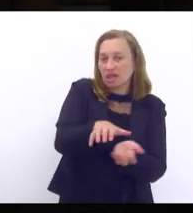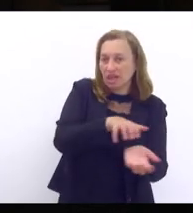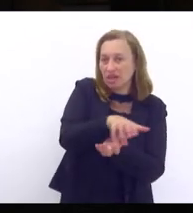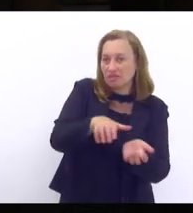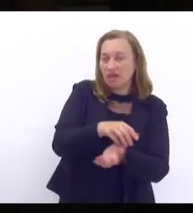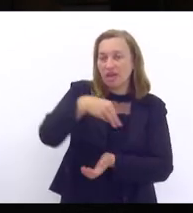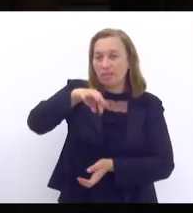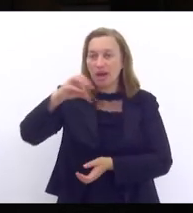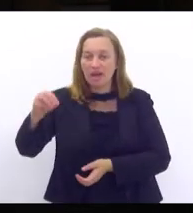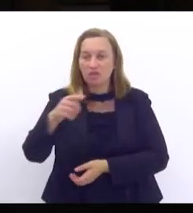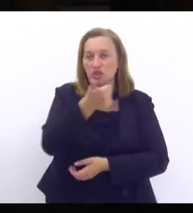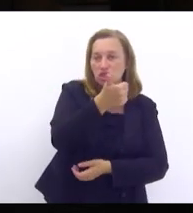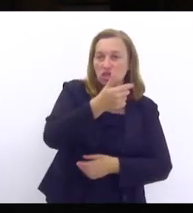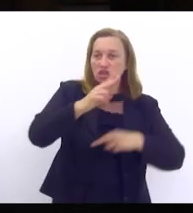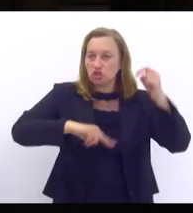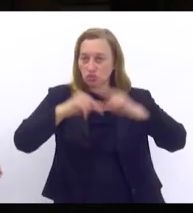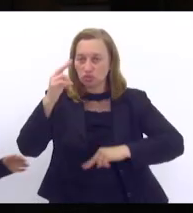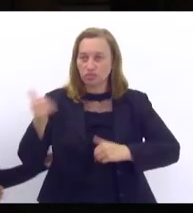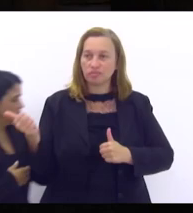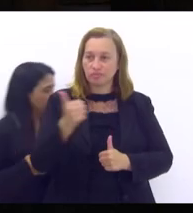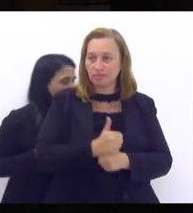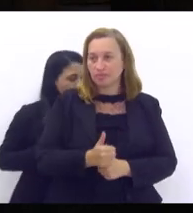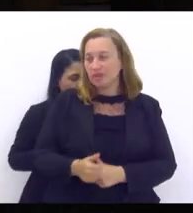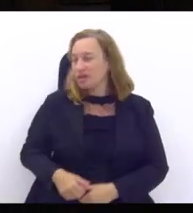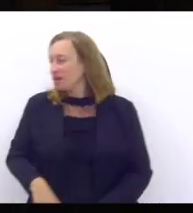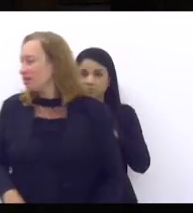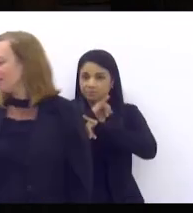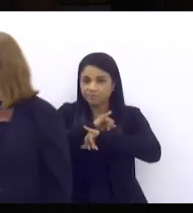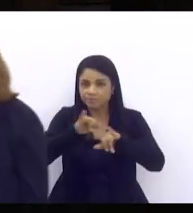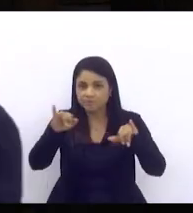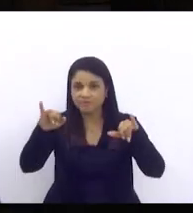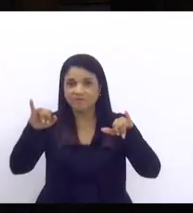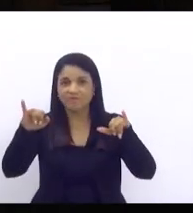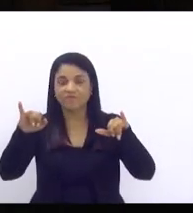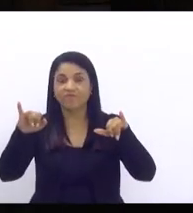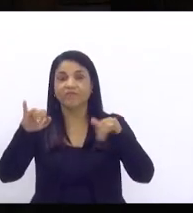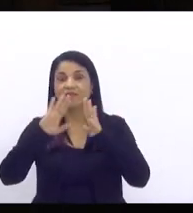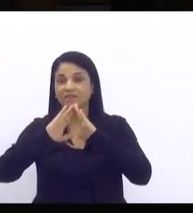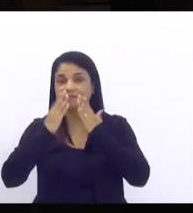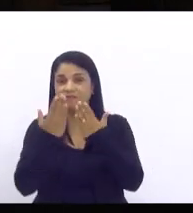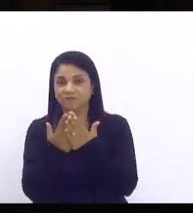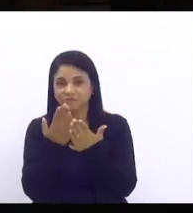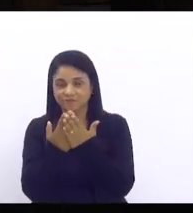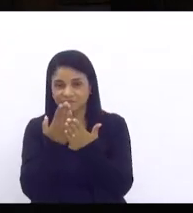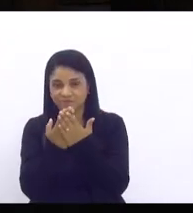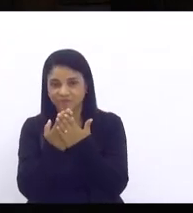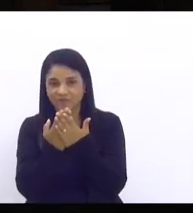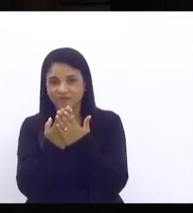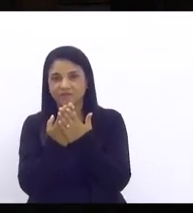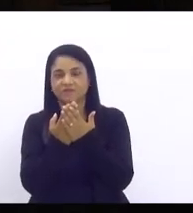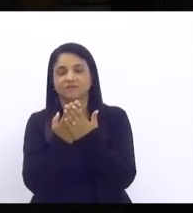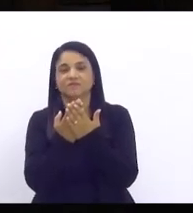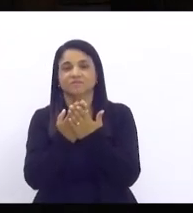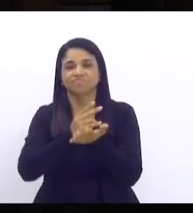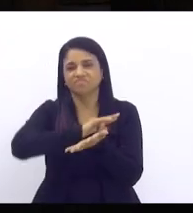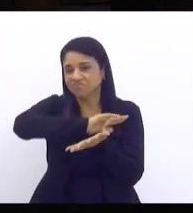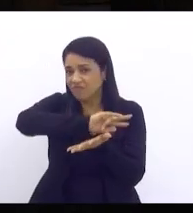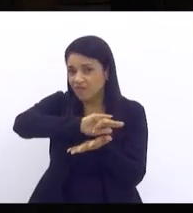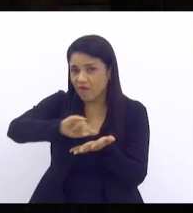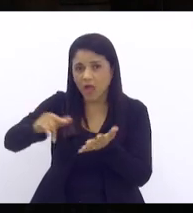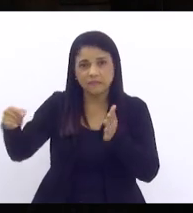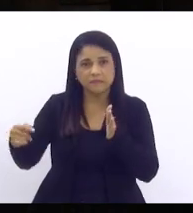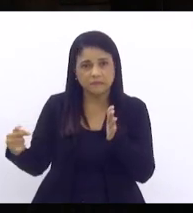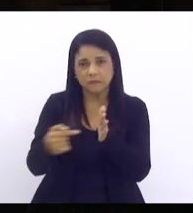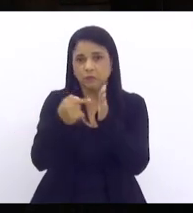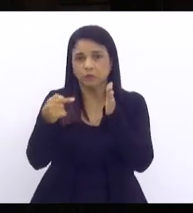em maio e junho desse ano. Quero dizer que as escolas, diversos, são várias